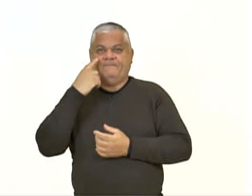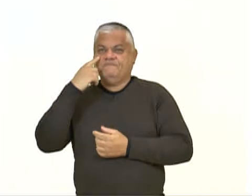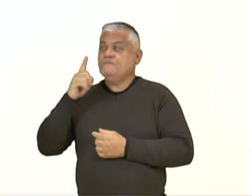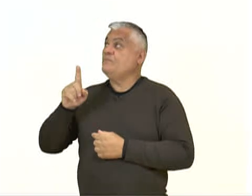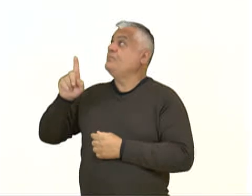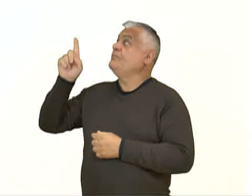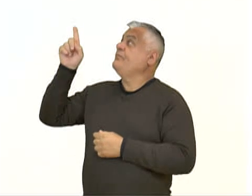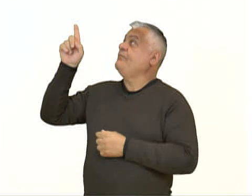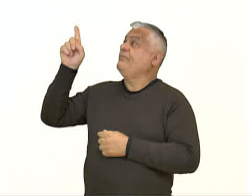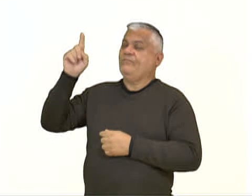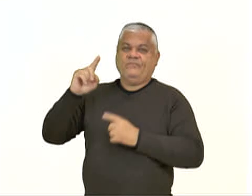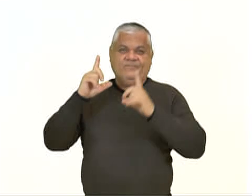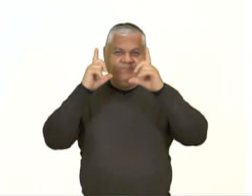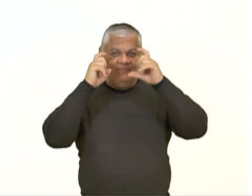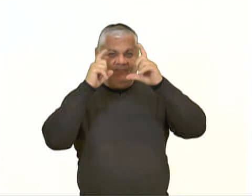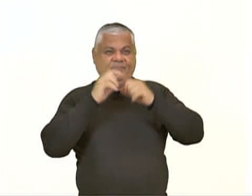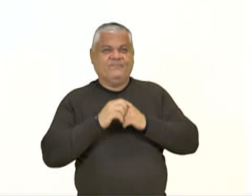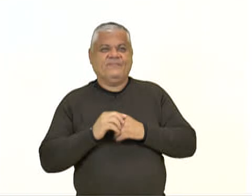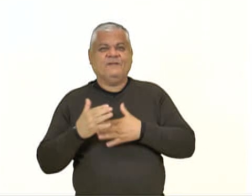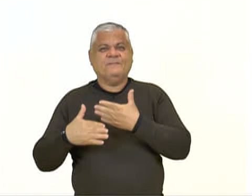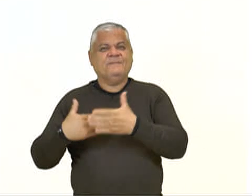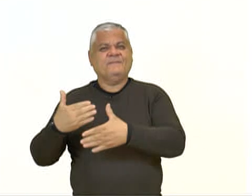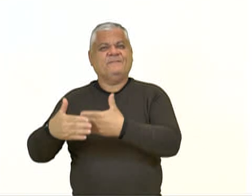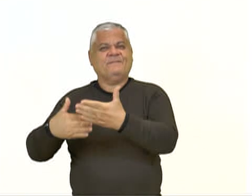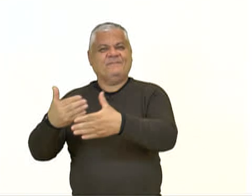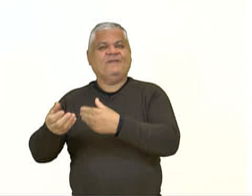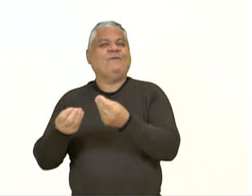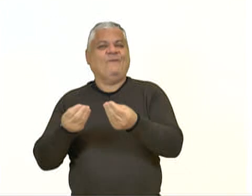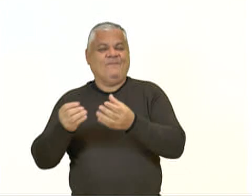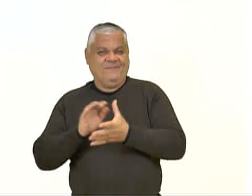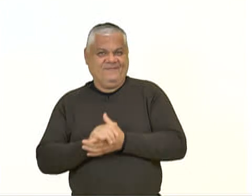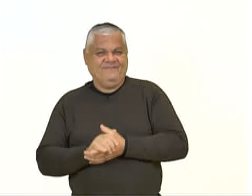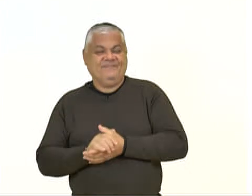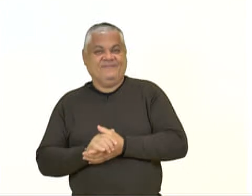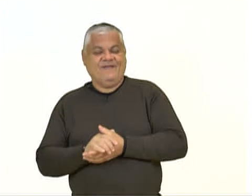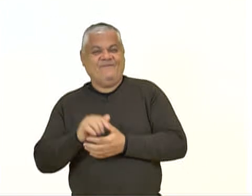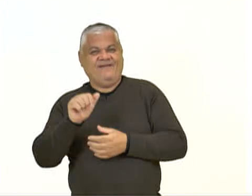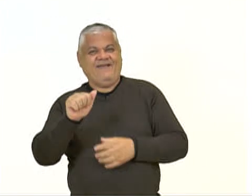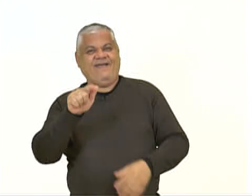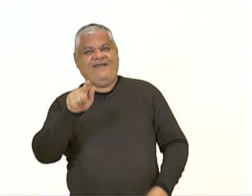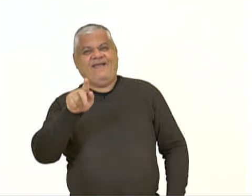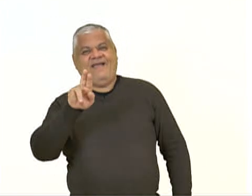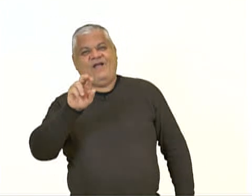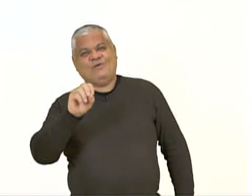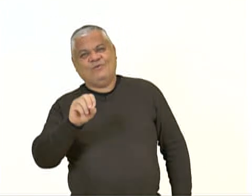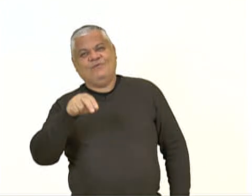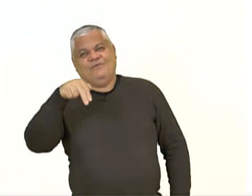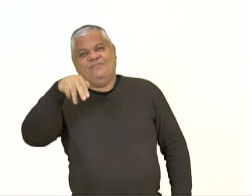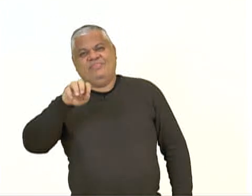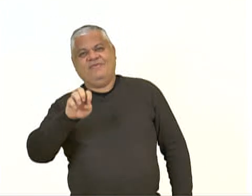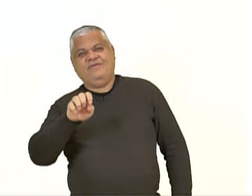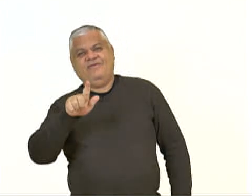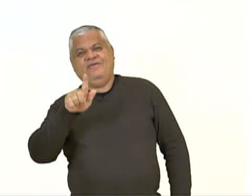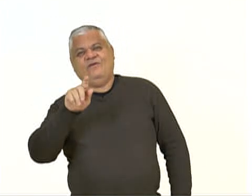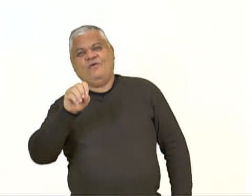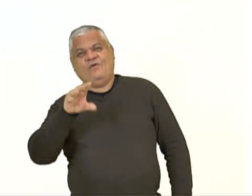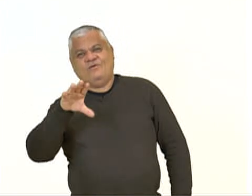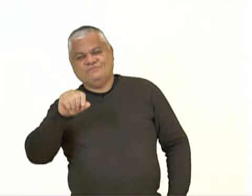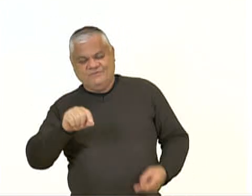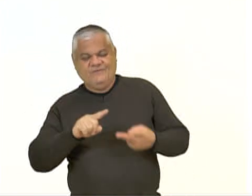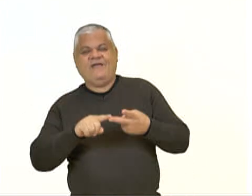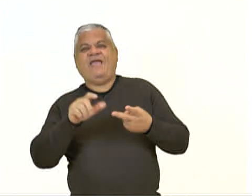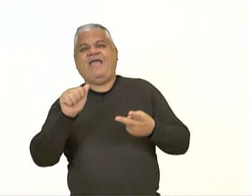para a gente entender todo esse desenvolvimento, né? Quando eu falo no agronegócio, na agroindústria, o que